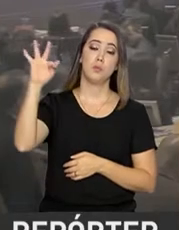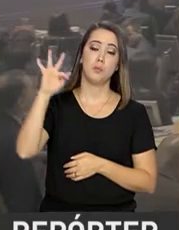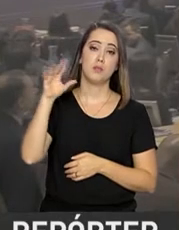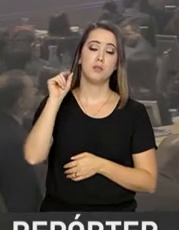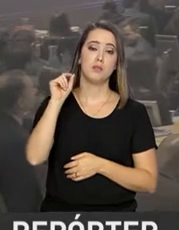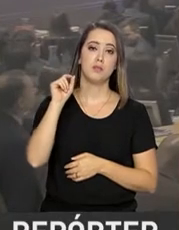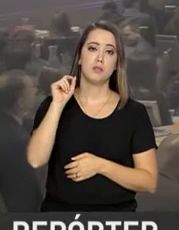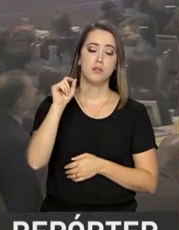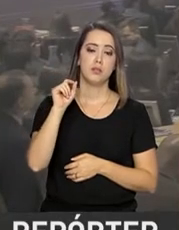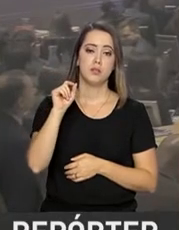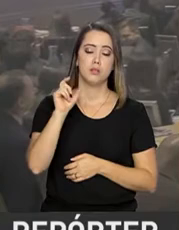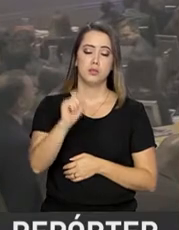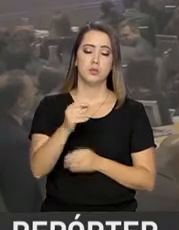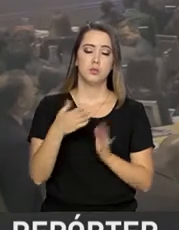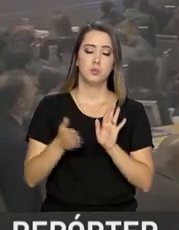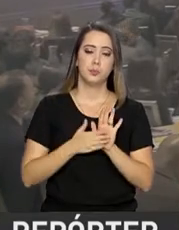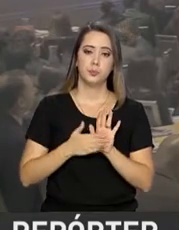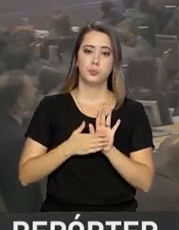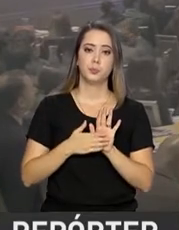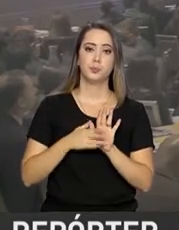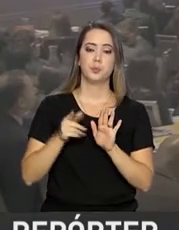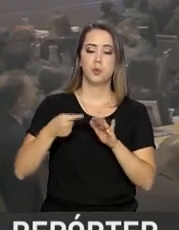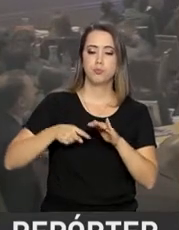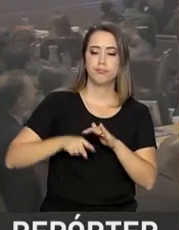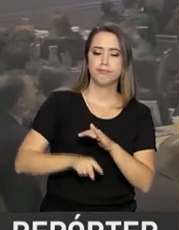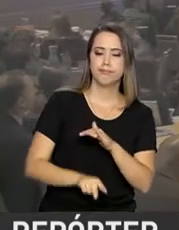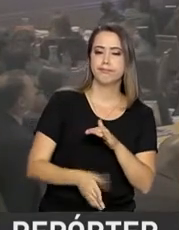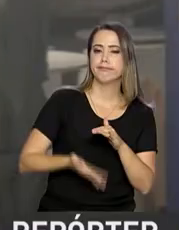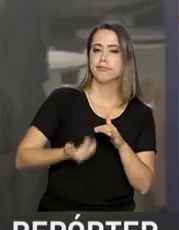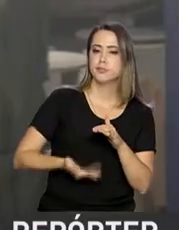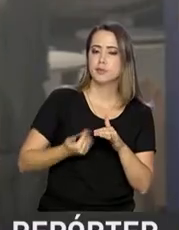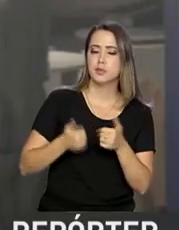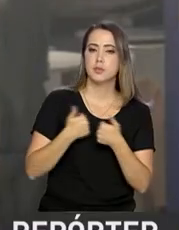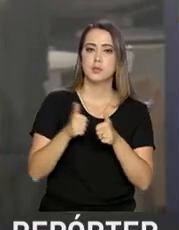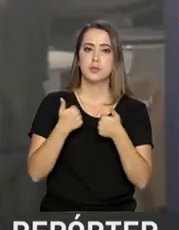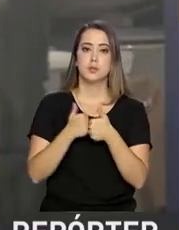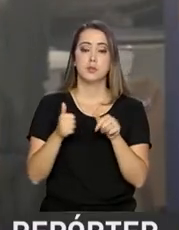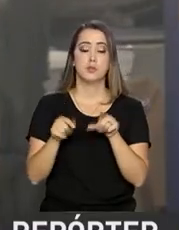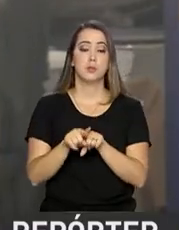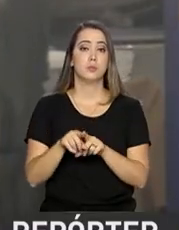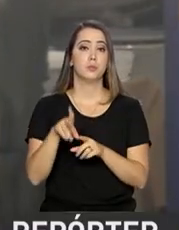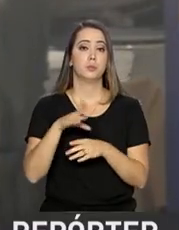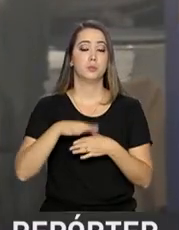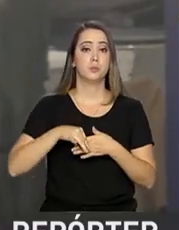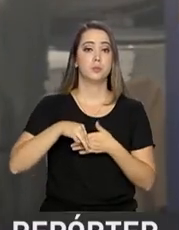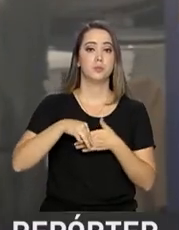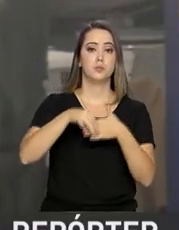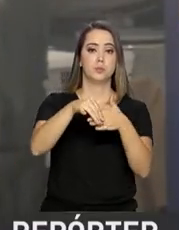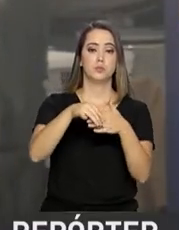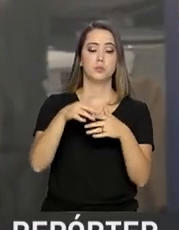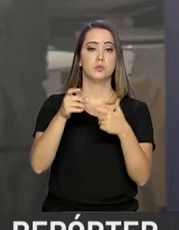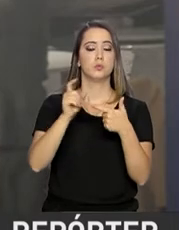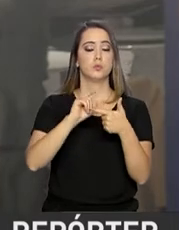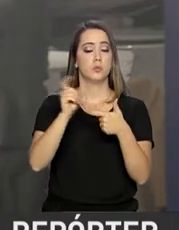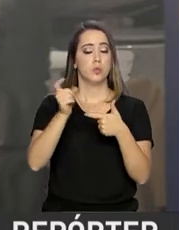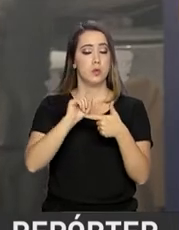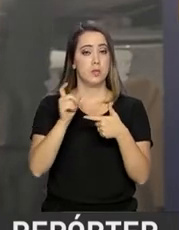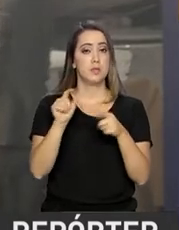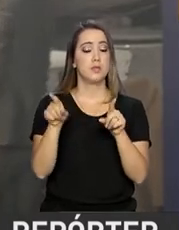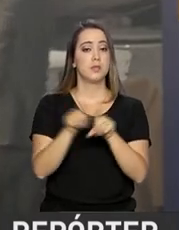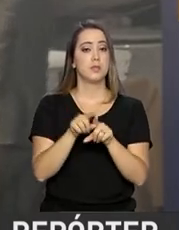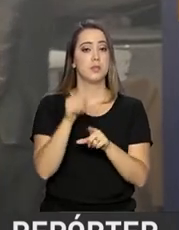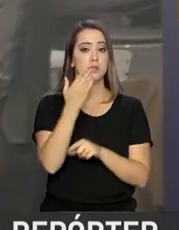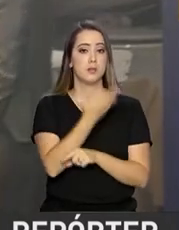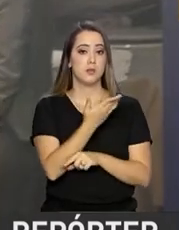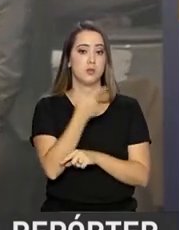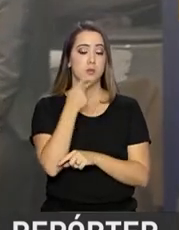investidores projetos em áreas como mineração energia e transportes o diretor executivo da câmara de comércio brasil-estados unidos ted